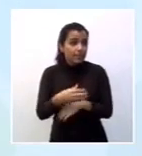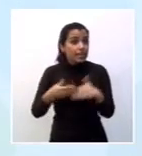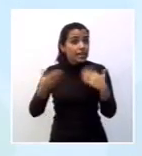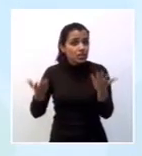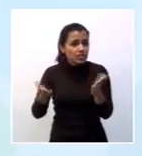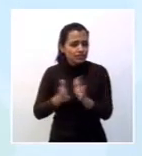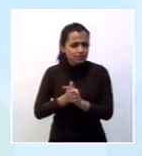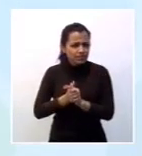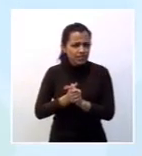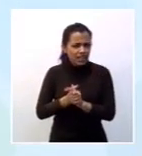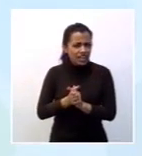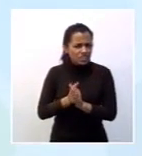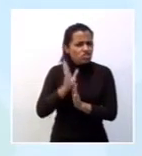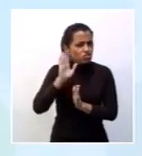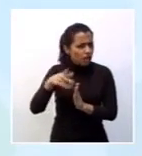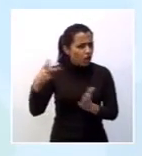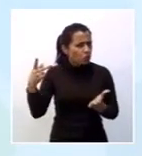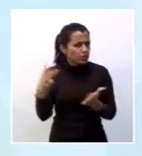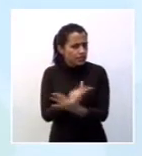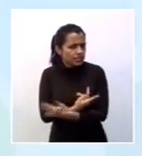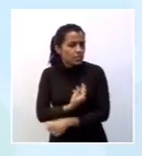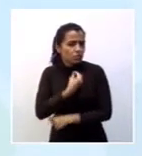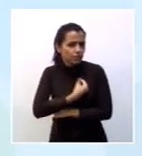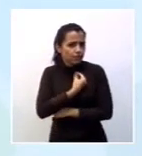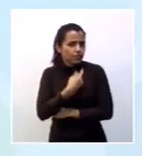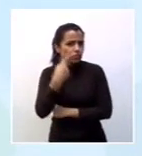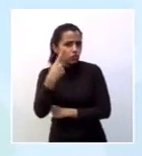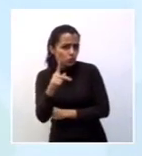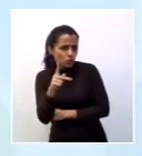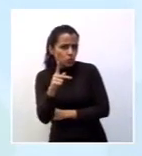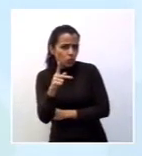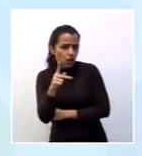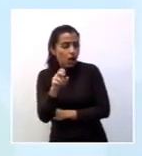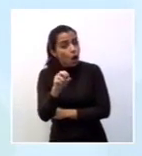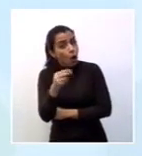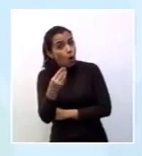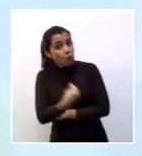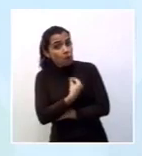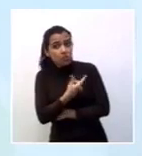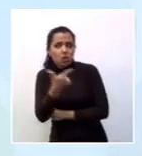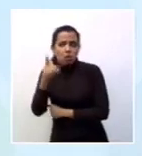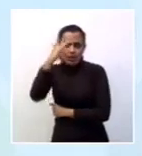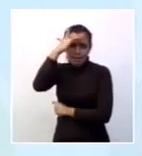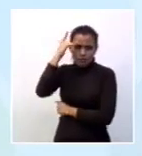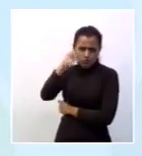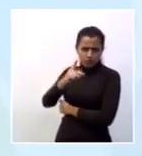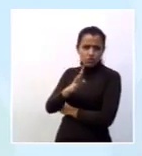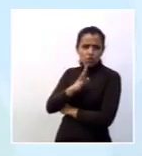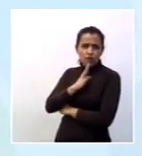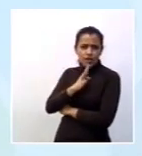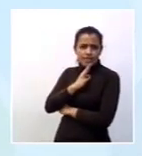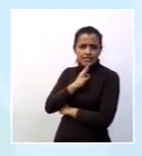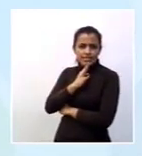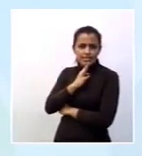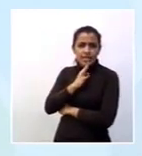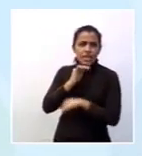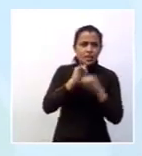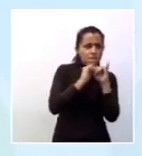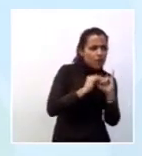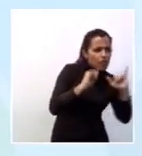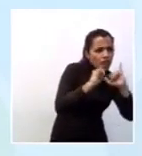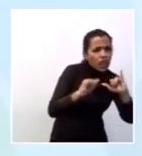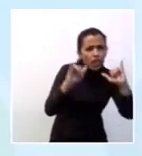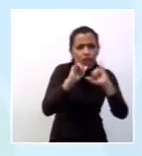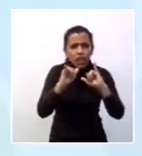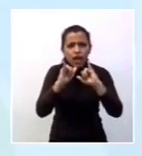espalharam alguma fake news sobre você ou sobre alguém que você conhece e que impactou negativamente na vida sua